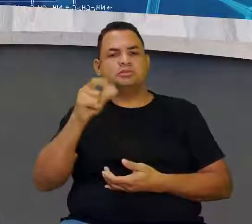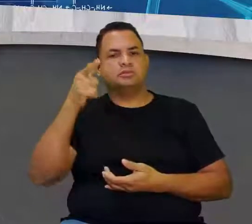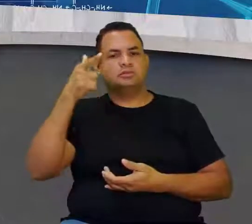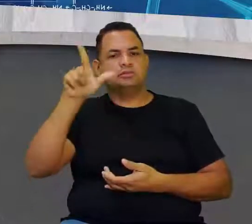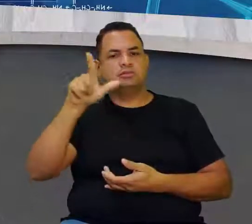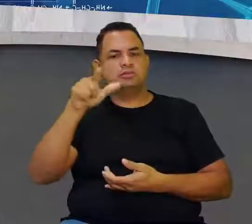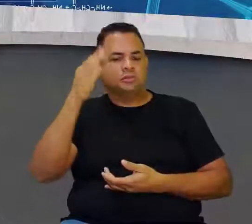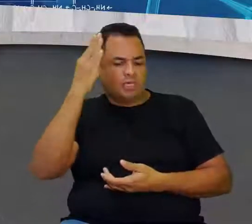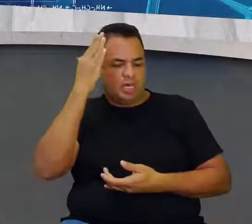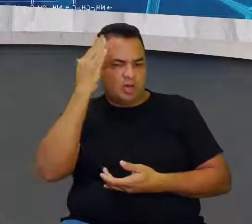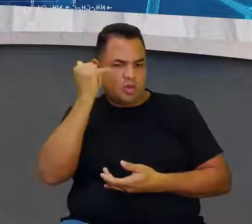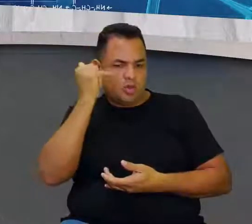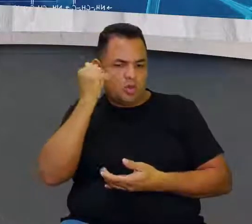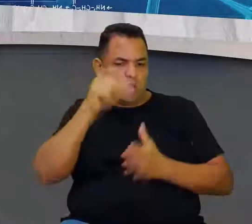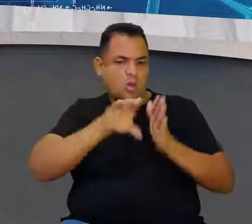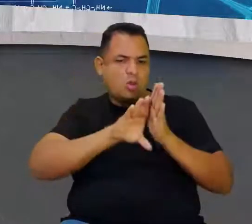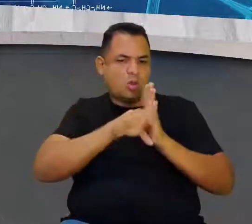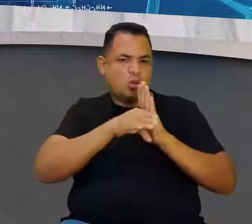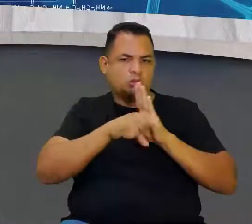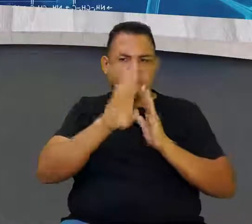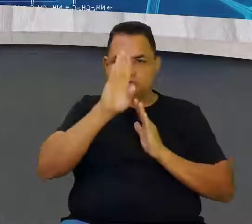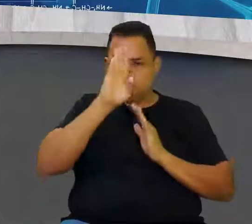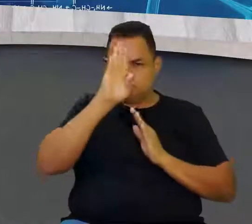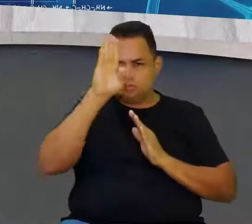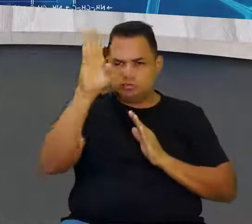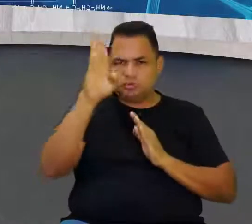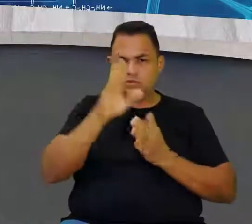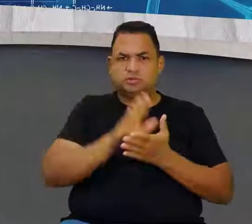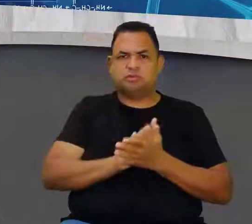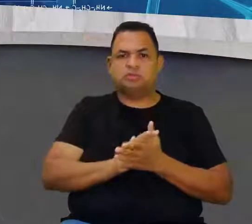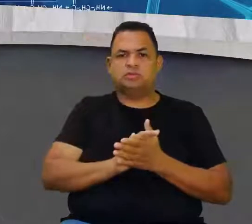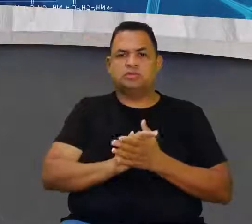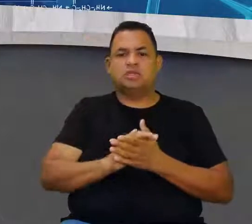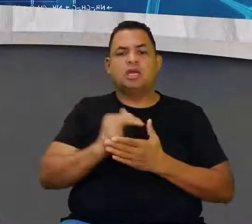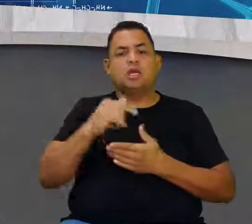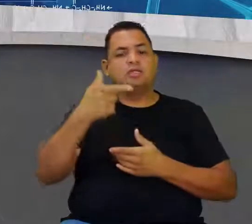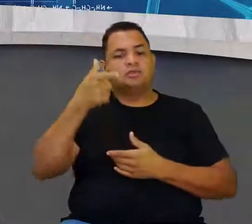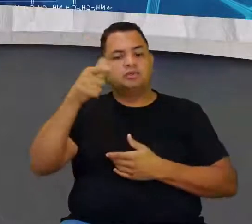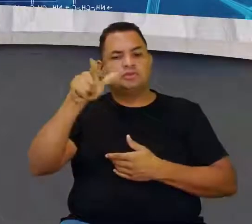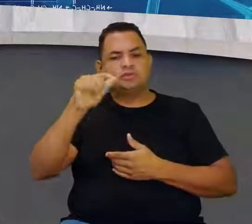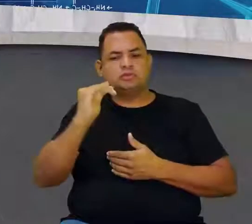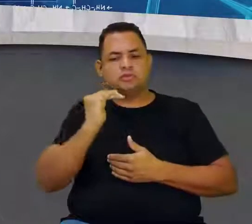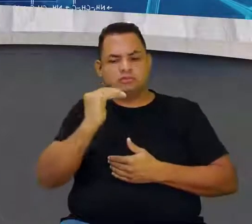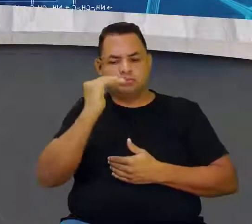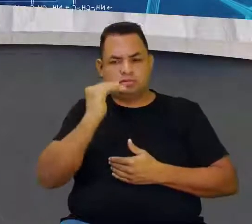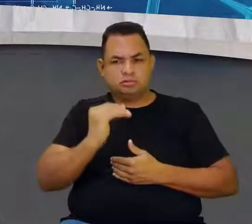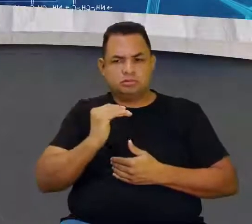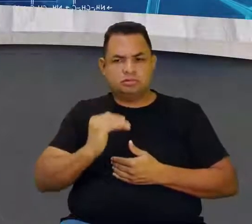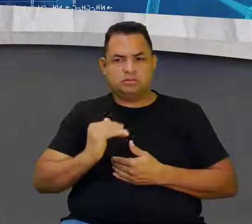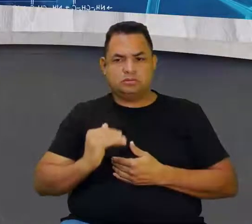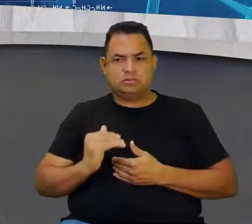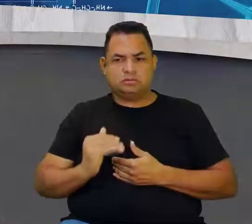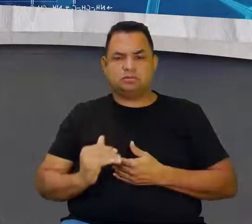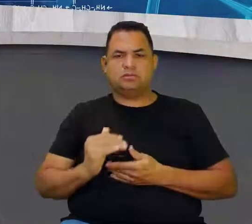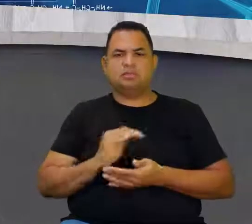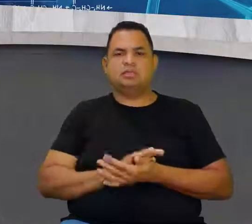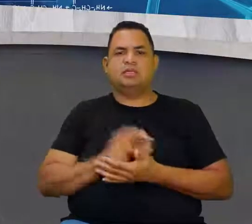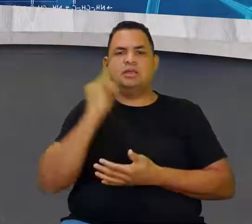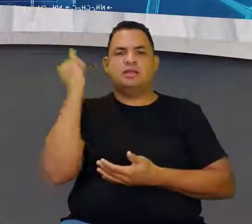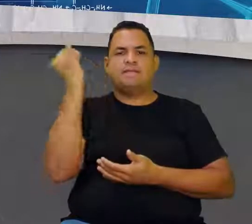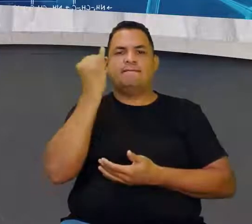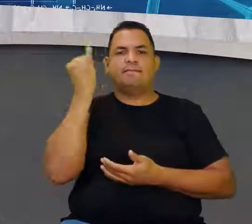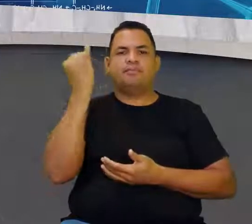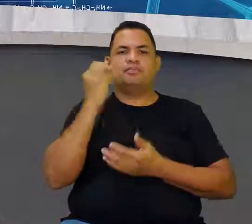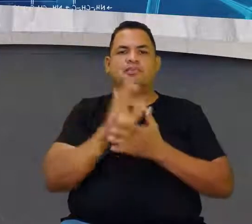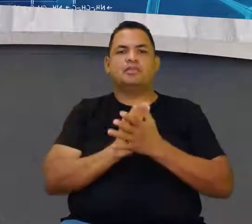ter o domínio dos conceitos principais, aqueles secundários eles já vão vir juntos. Aí a importância de você